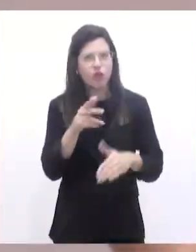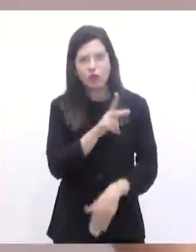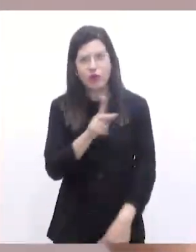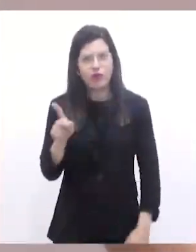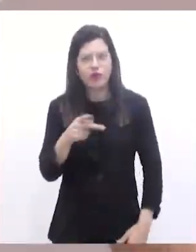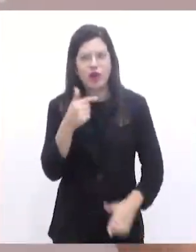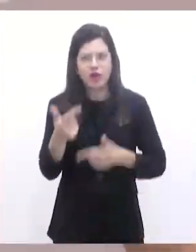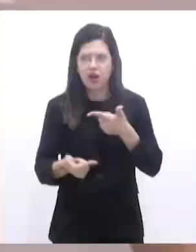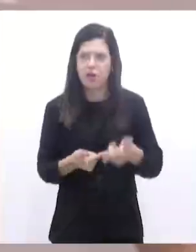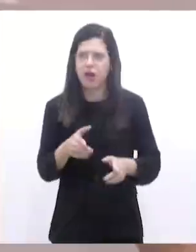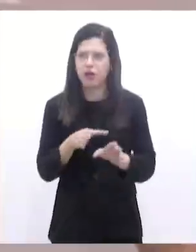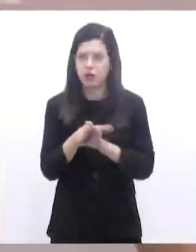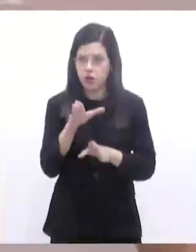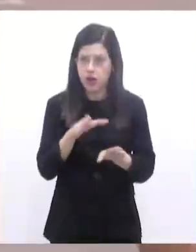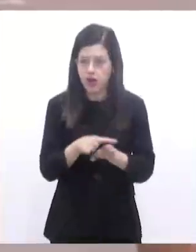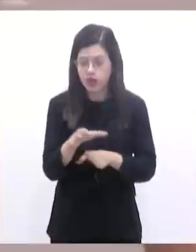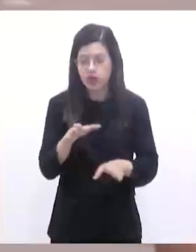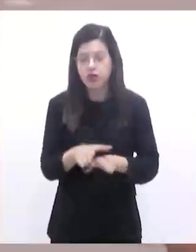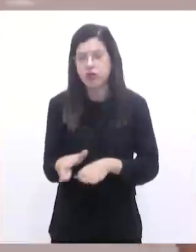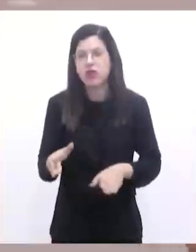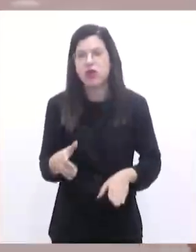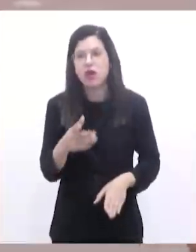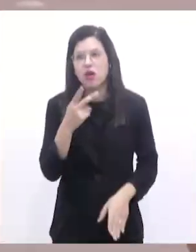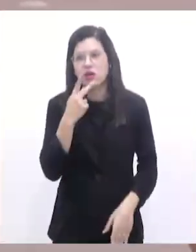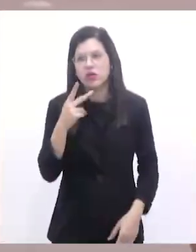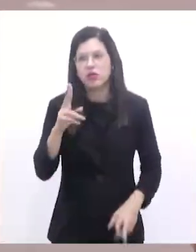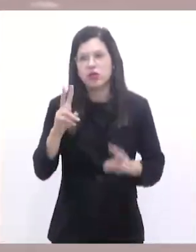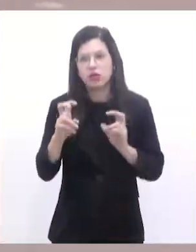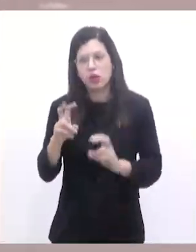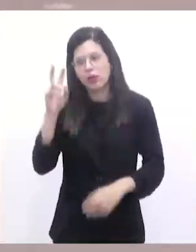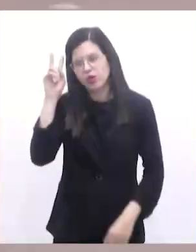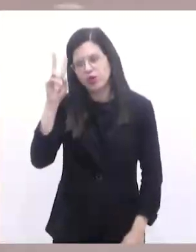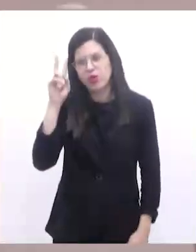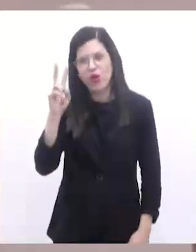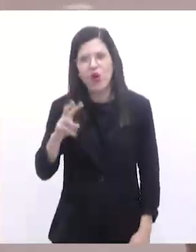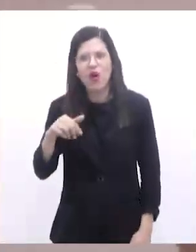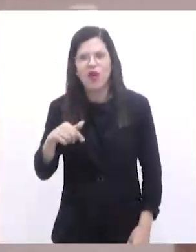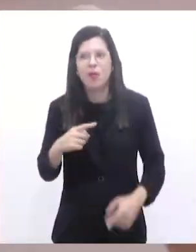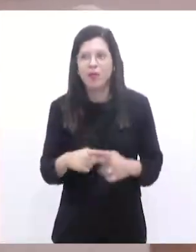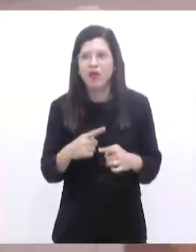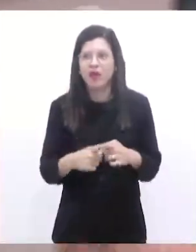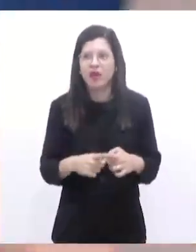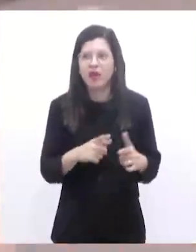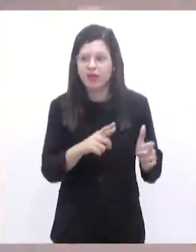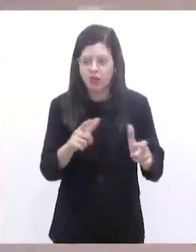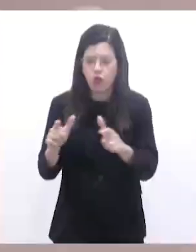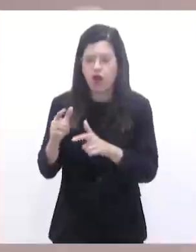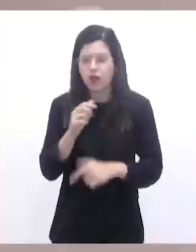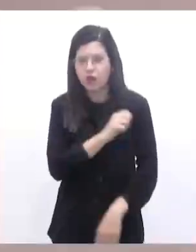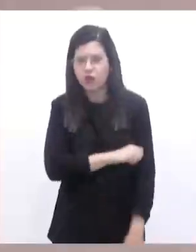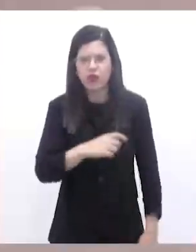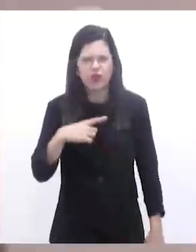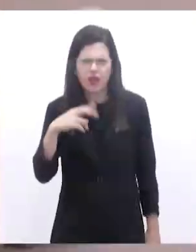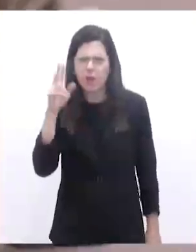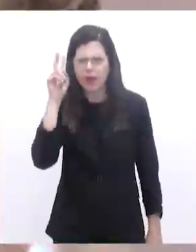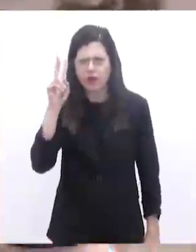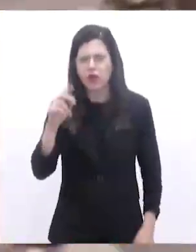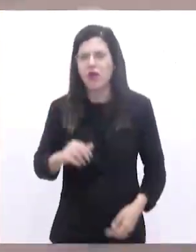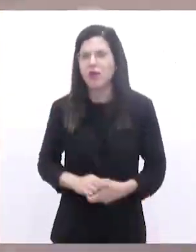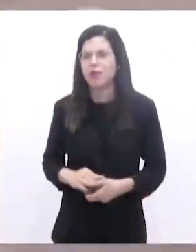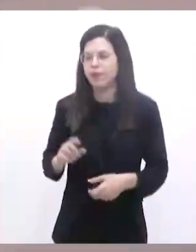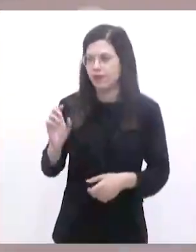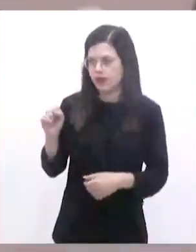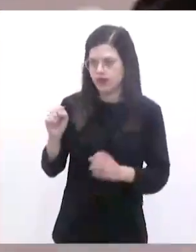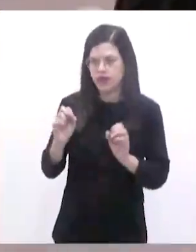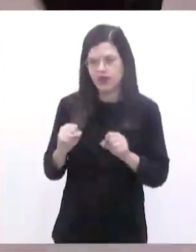trabalham também nessa orientação, falando sobre a história, porque cada pedacinho do Rio de Janeiro tem uma história para contar. Exatamente. A gente defende que todo lugar